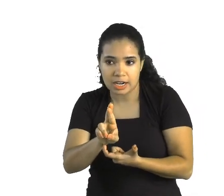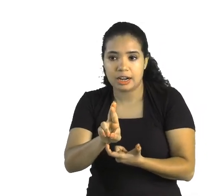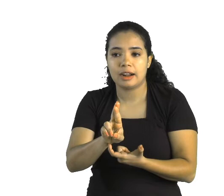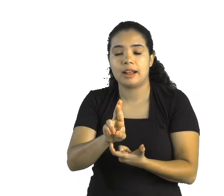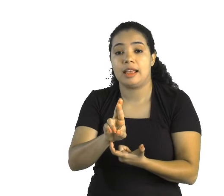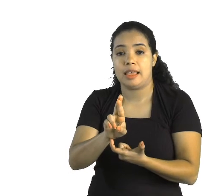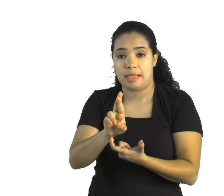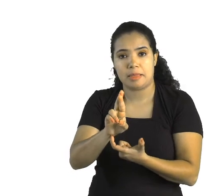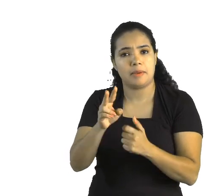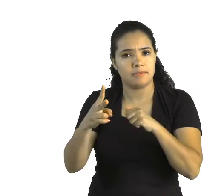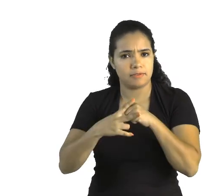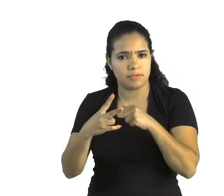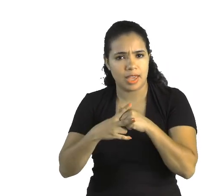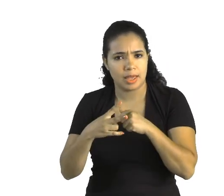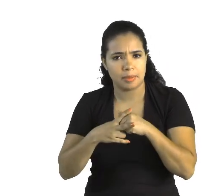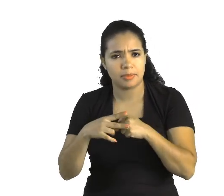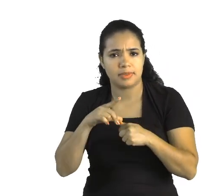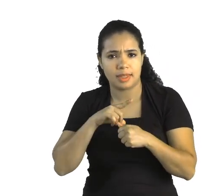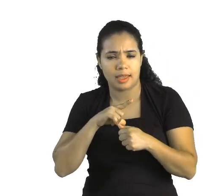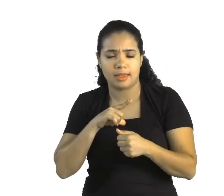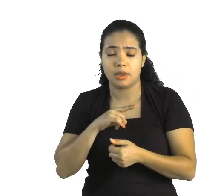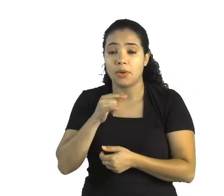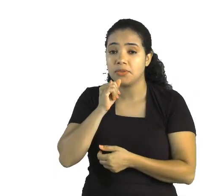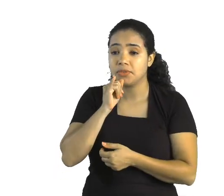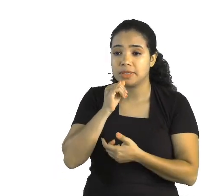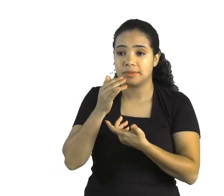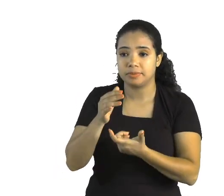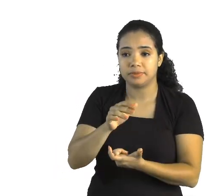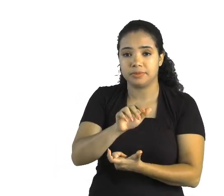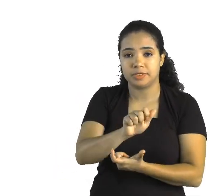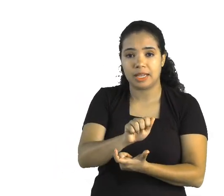Isa forma verbo. Olha o exemplo.